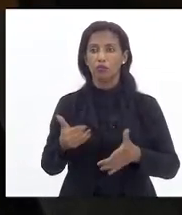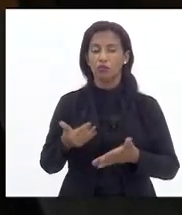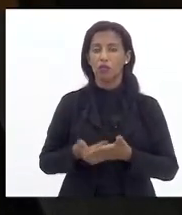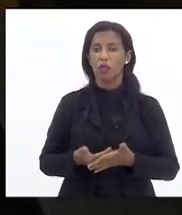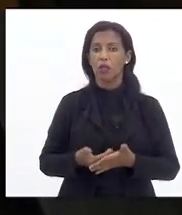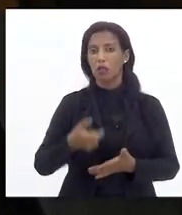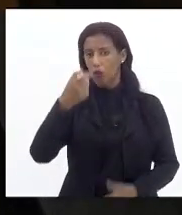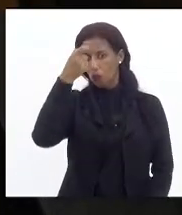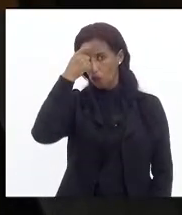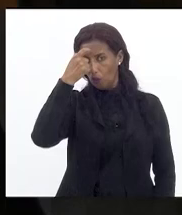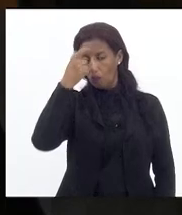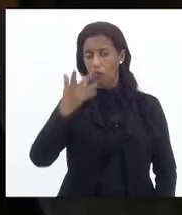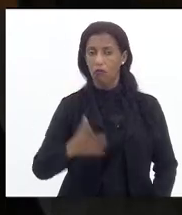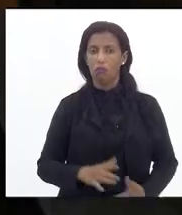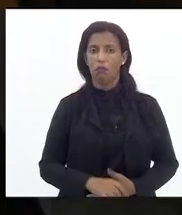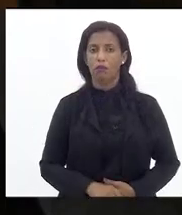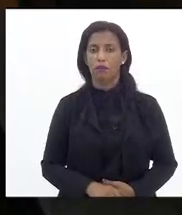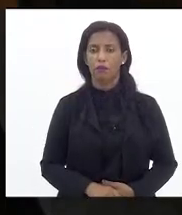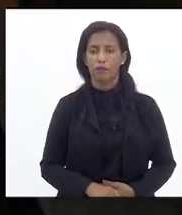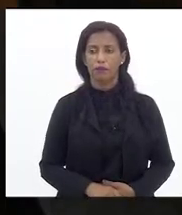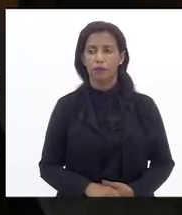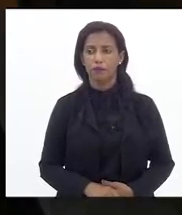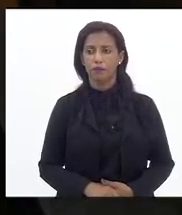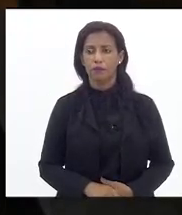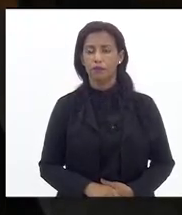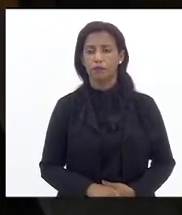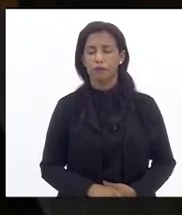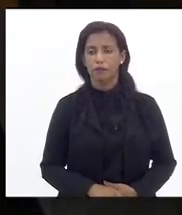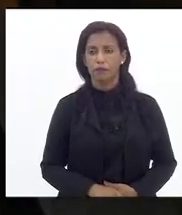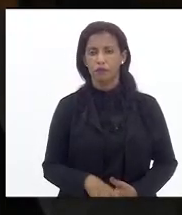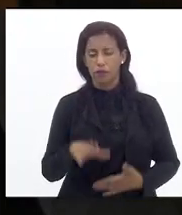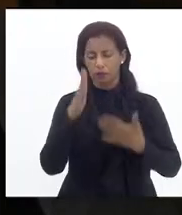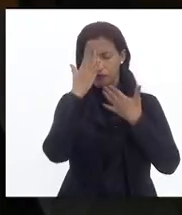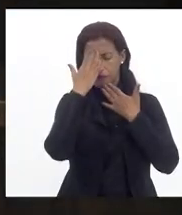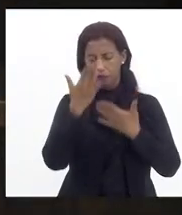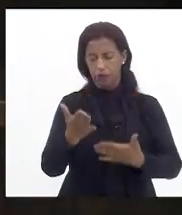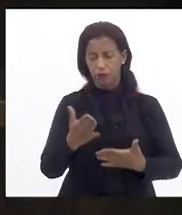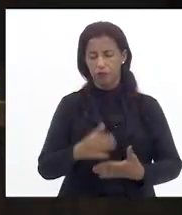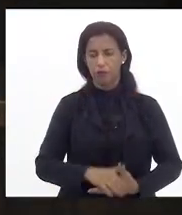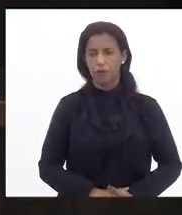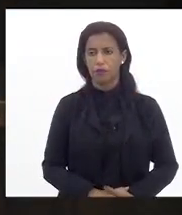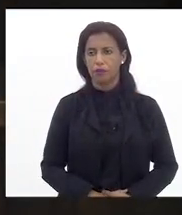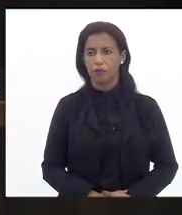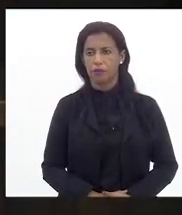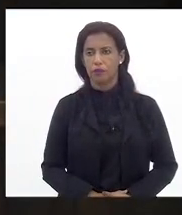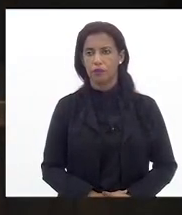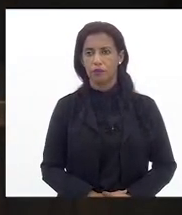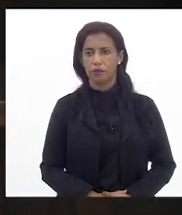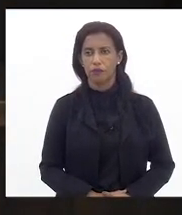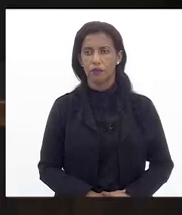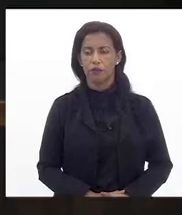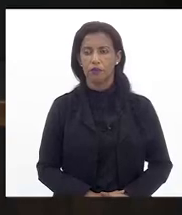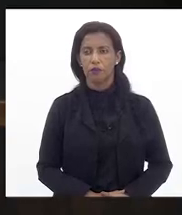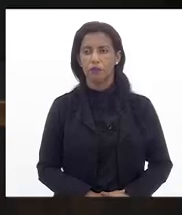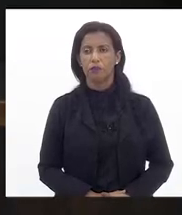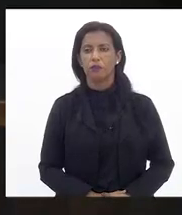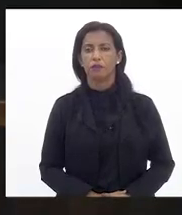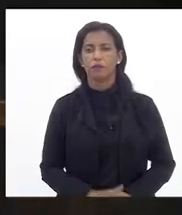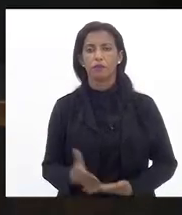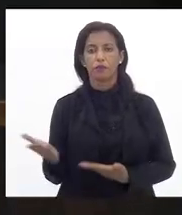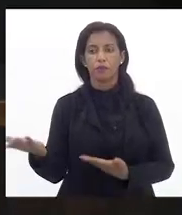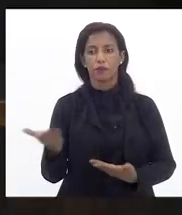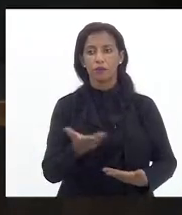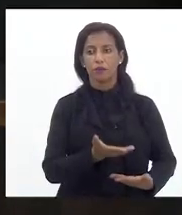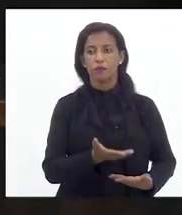tendo com eles Muito obrigado e obrigado Deputado Rubens bomtempo quero